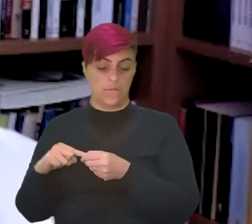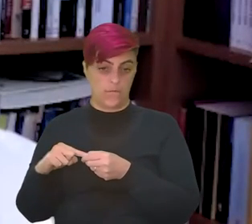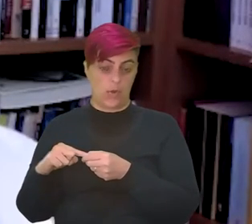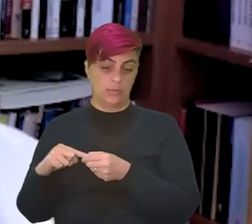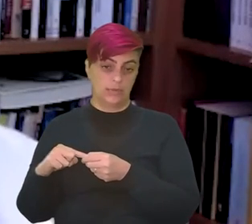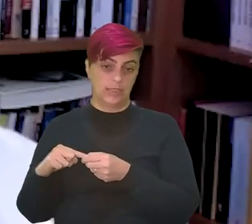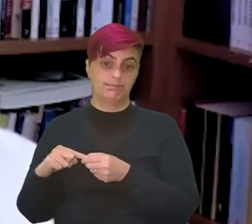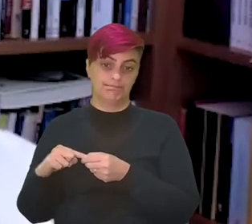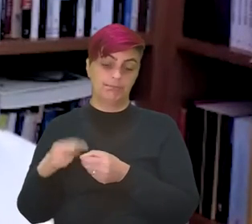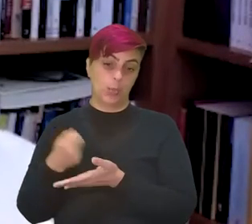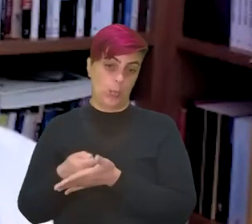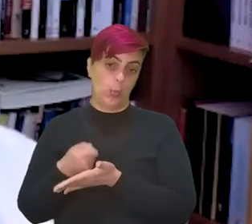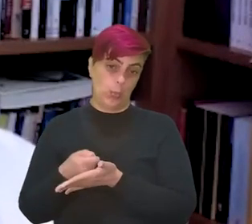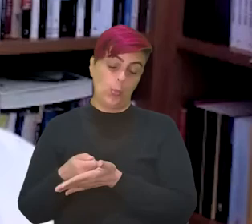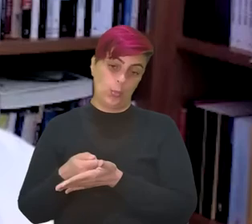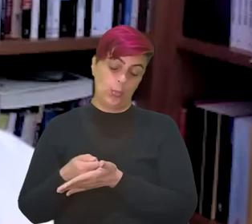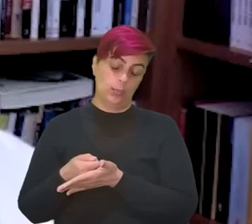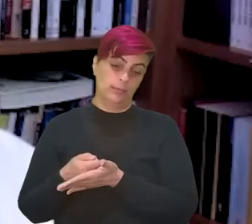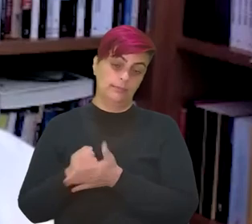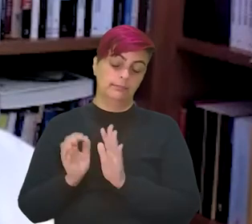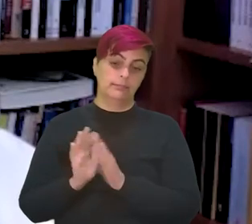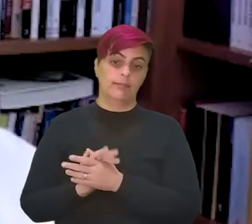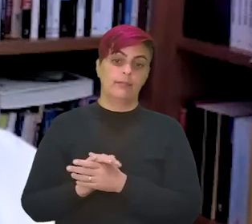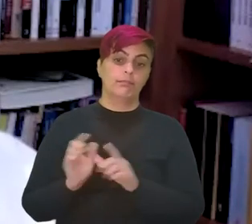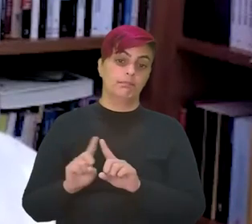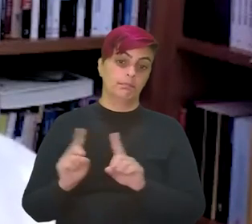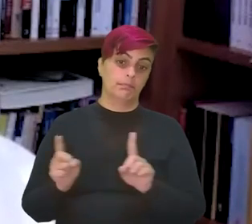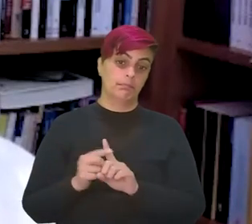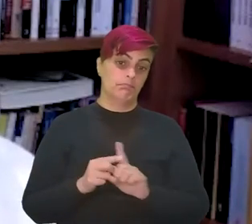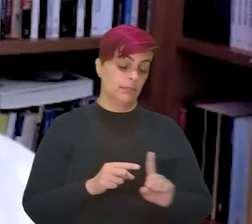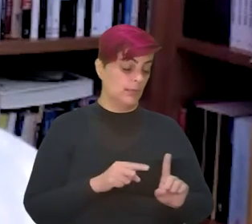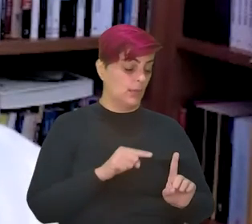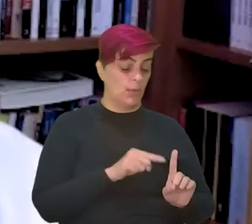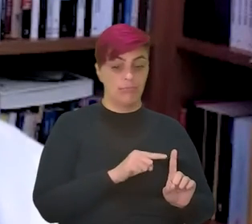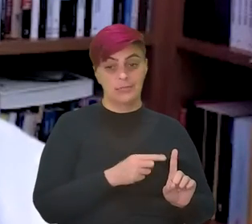para lutar na guerra, né? Então Malinowski ficou